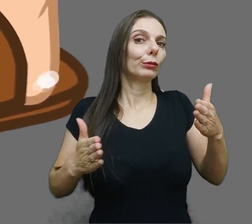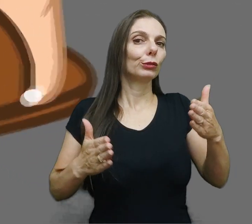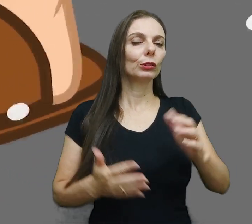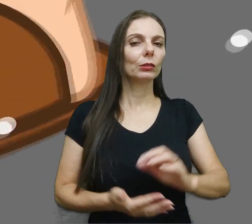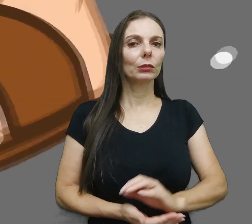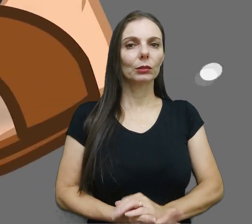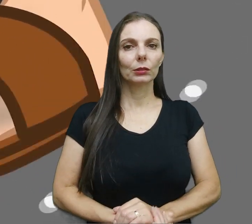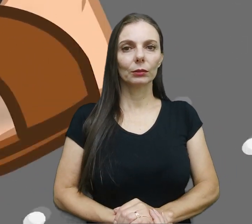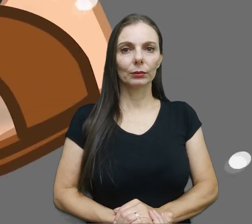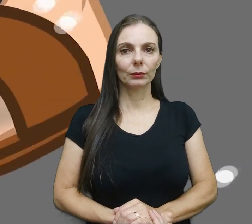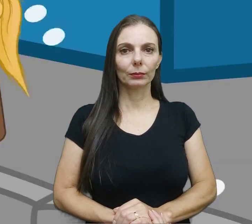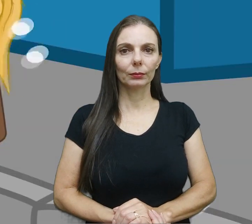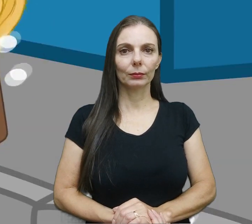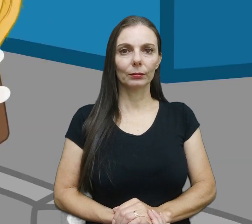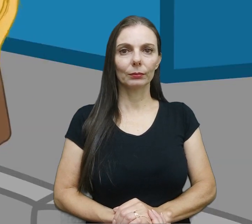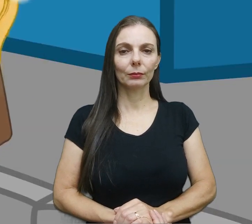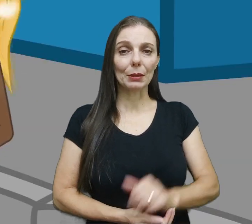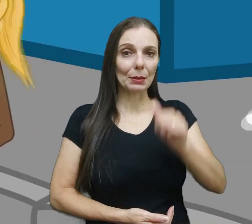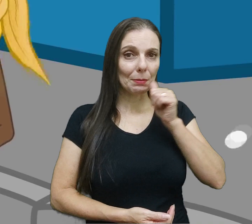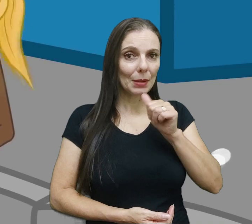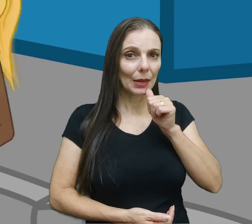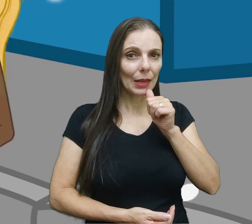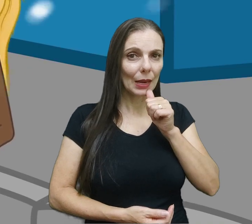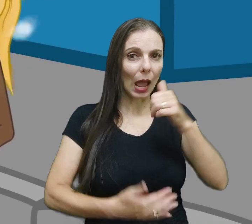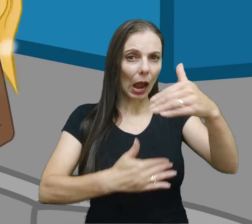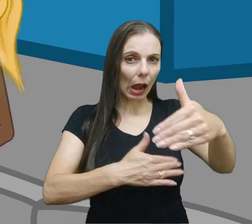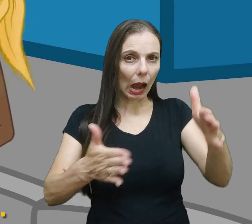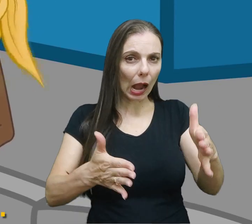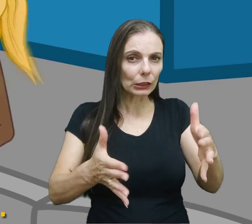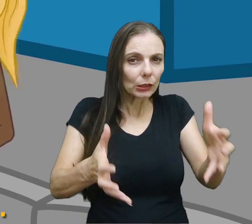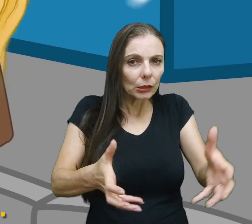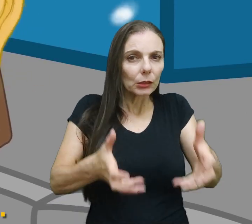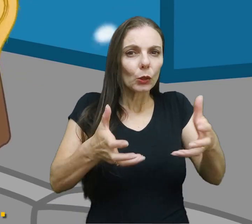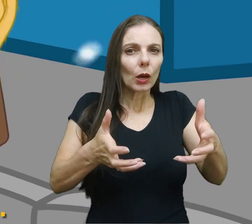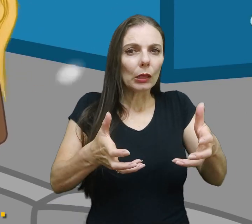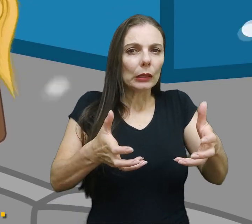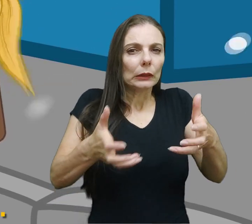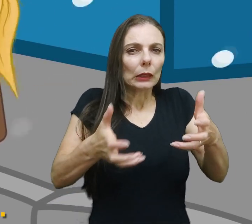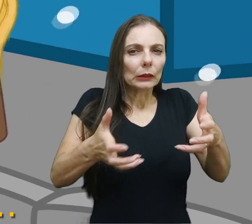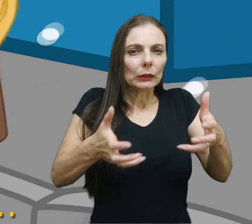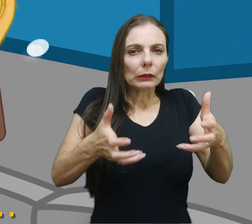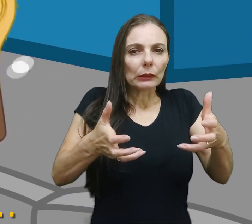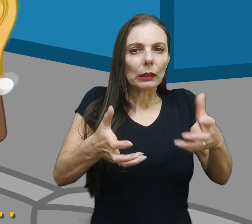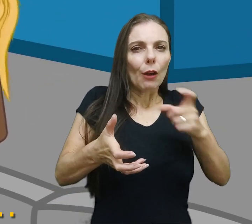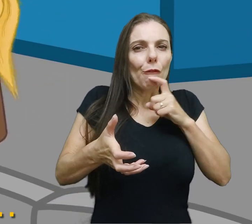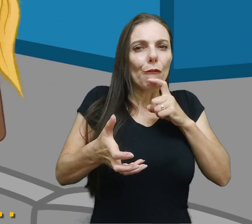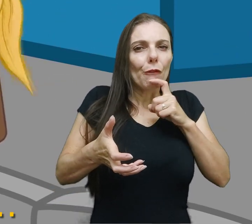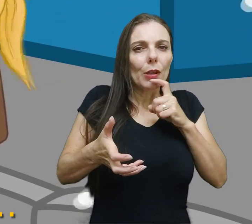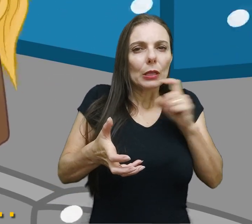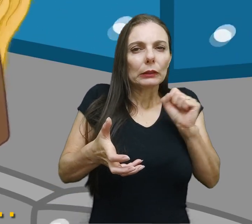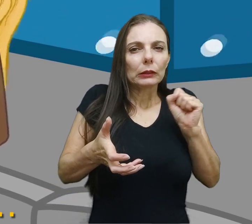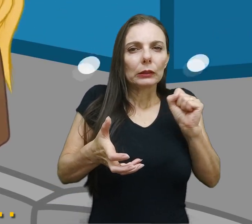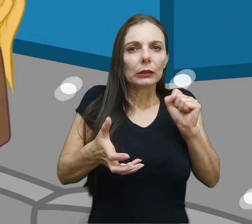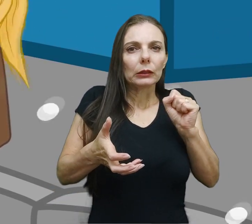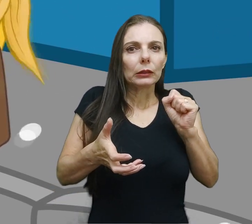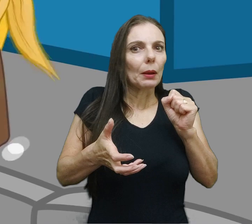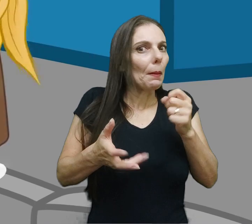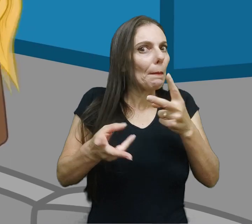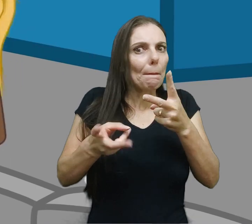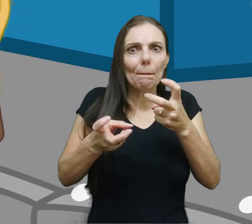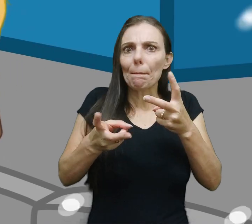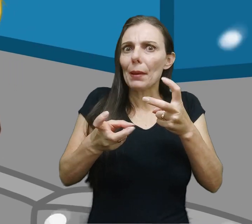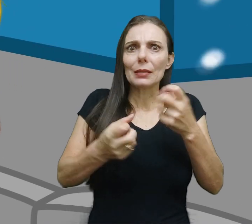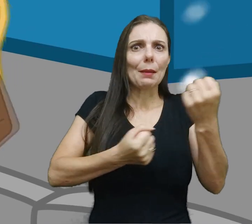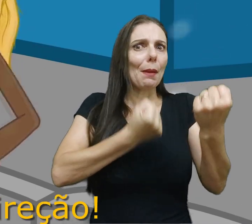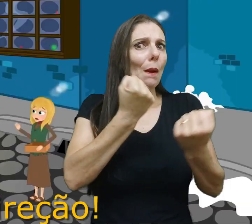serviam direito, eram muito grandes. Ela estava segurando uma caixa em suas mãos. Tremendo, no frio gelado, a